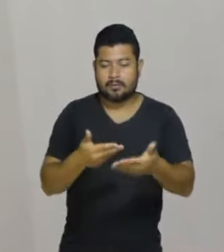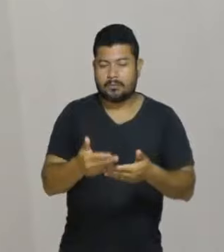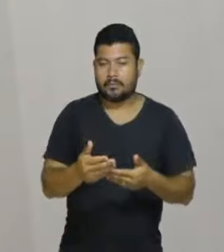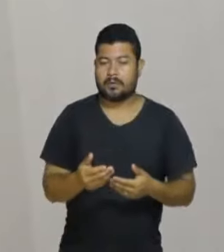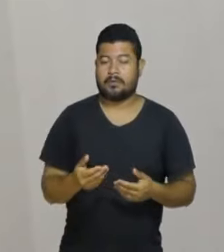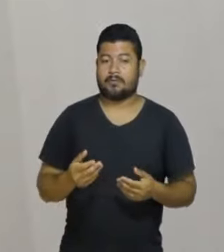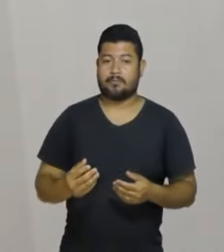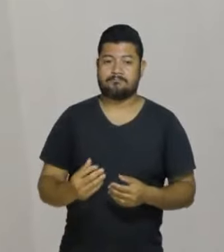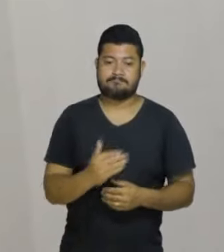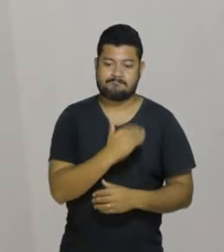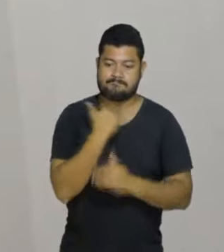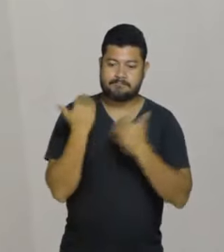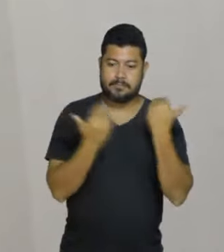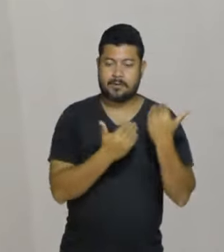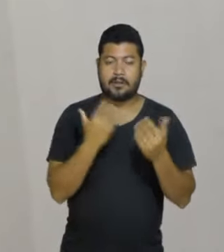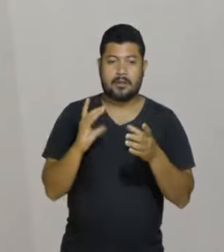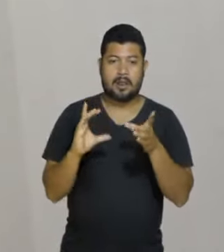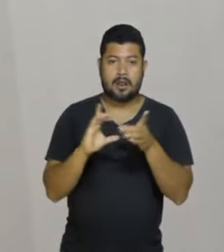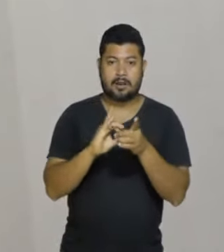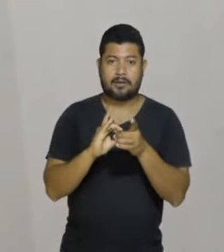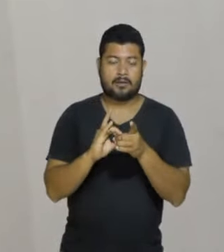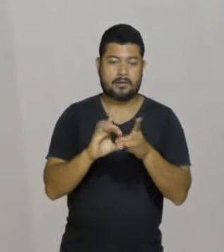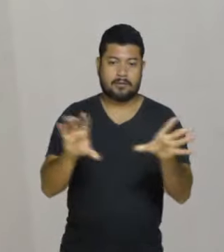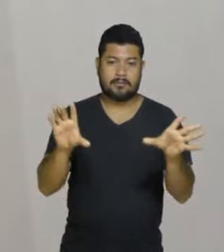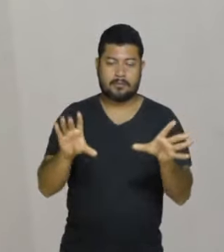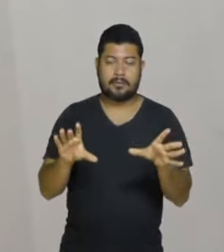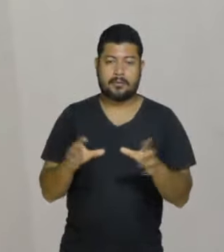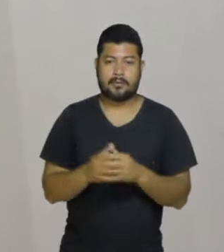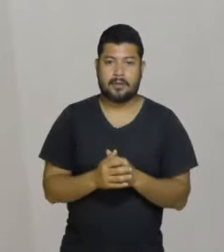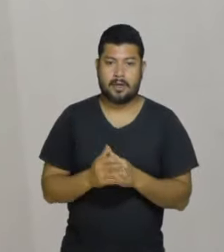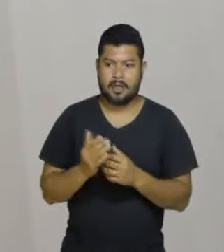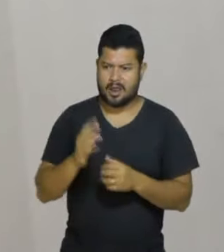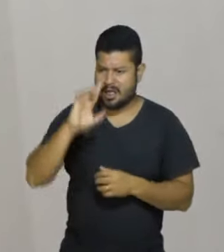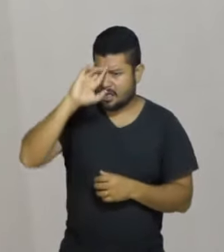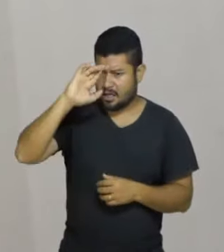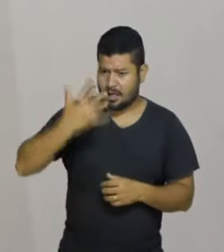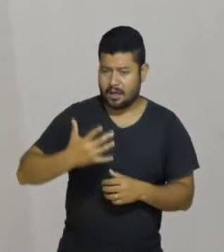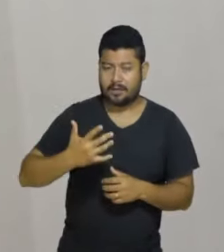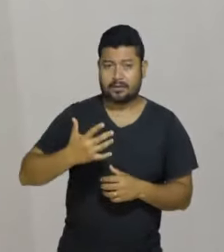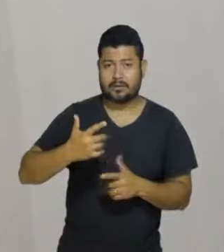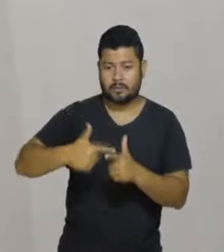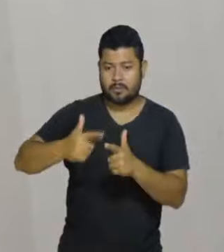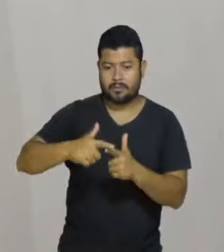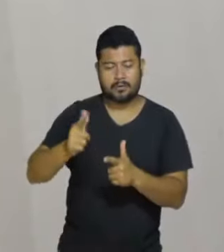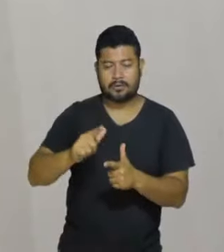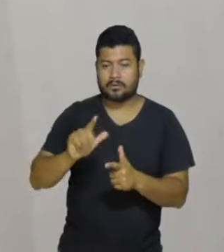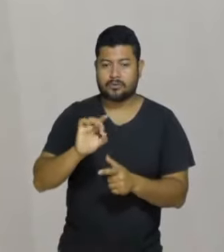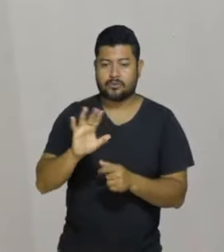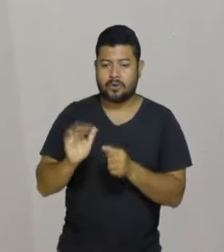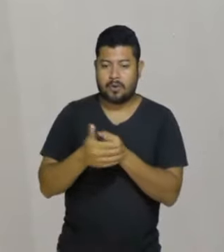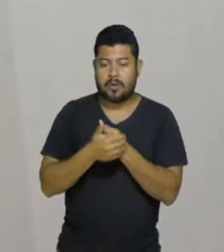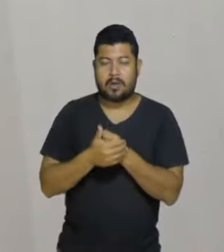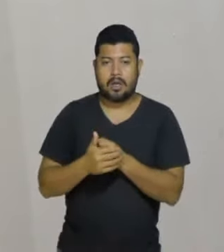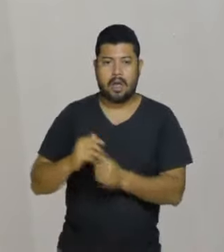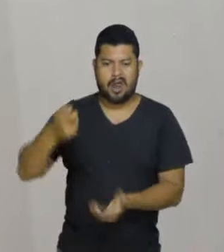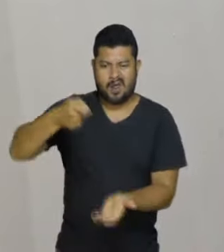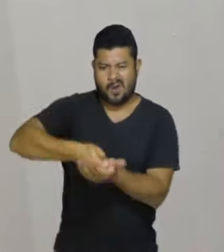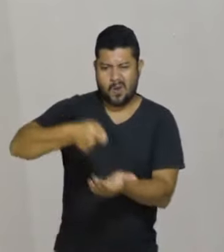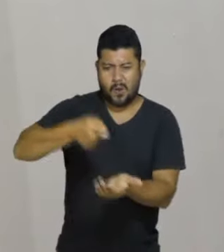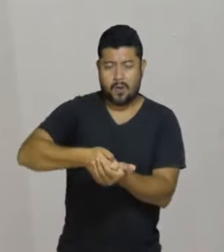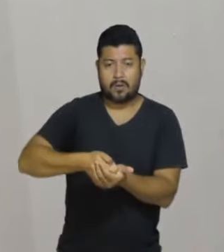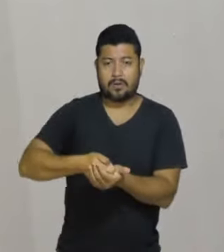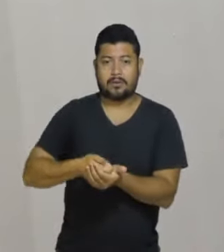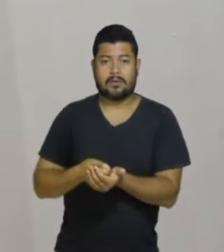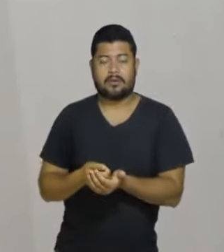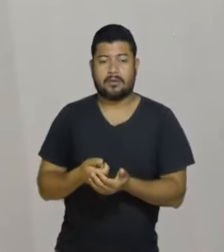os problemas, apenas os esconde. Ela não educa, apenas pune. Ela não promove o